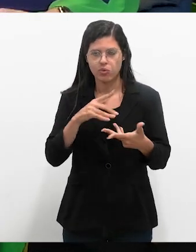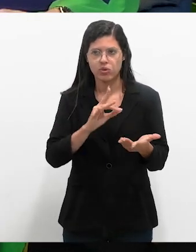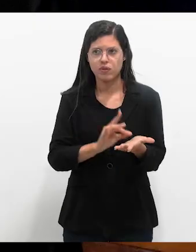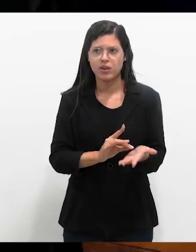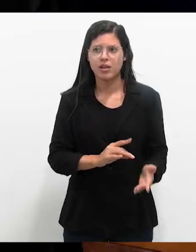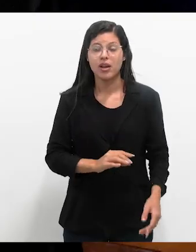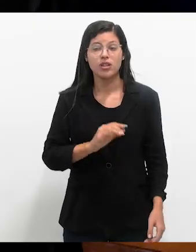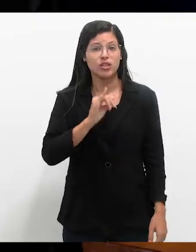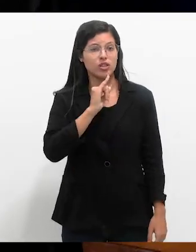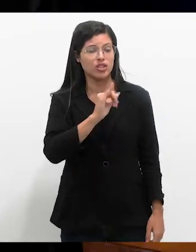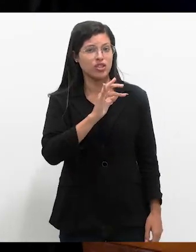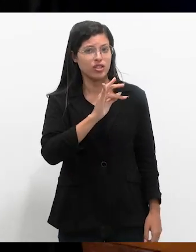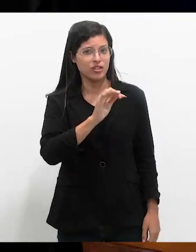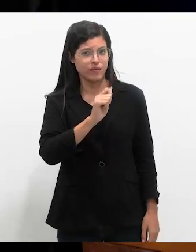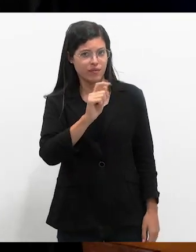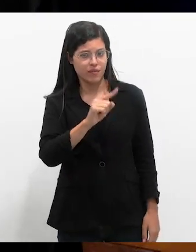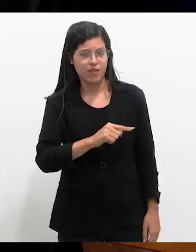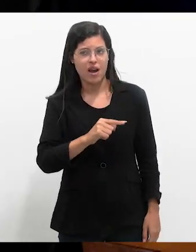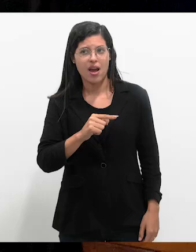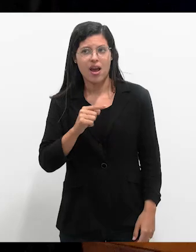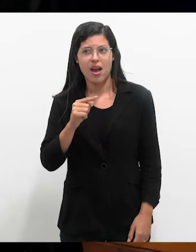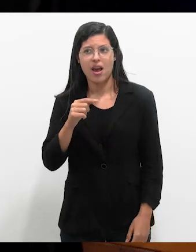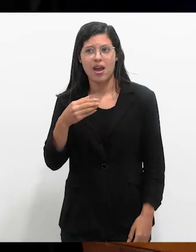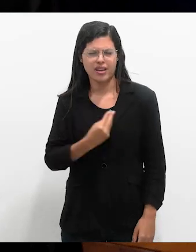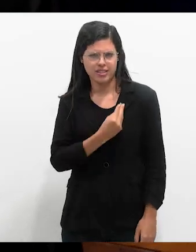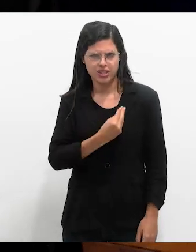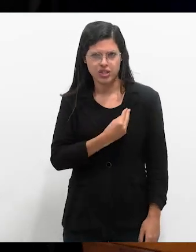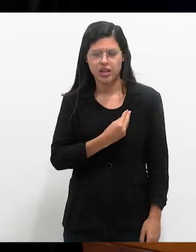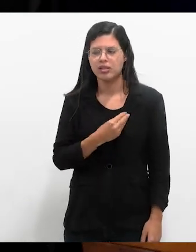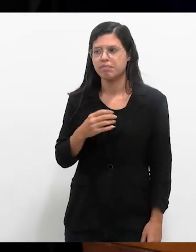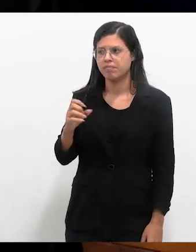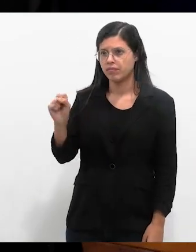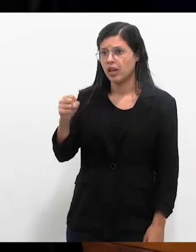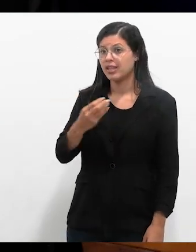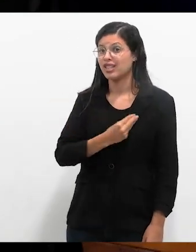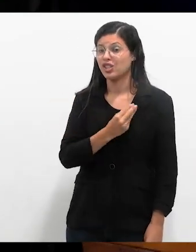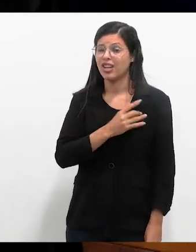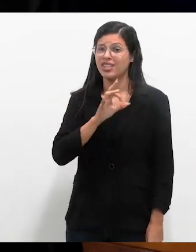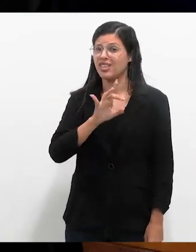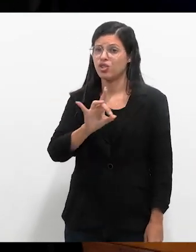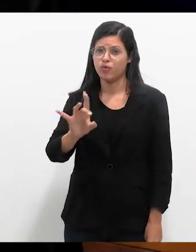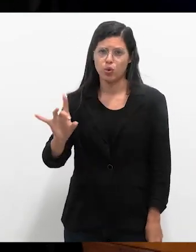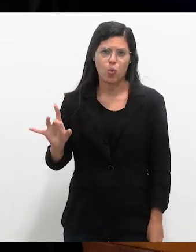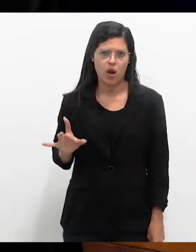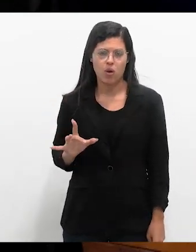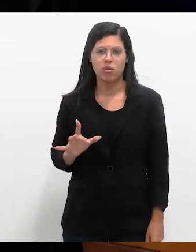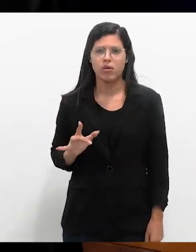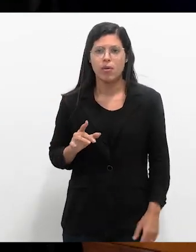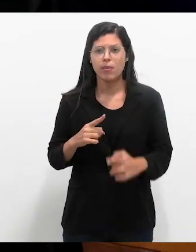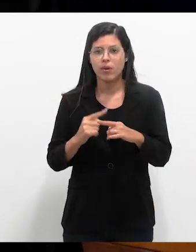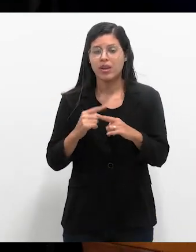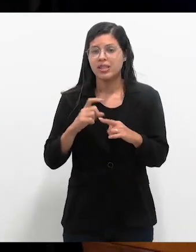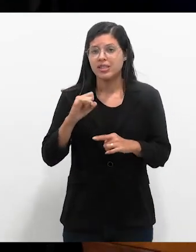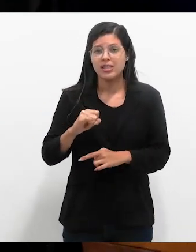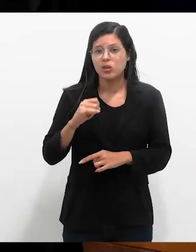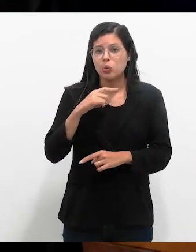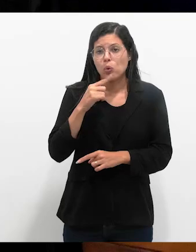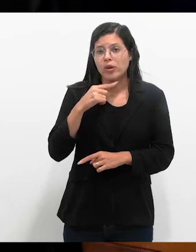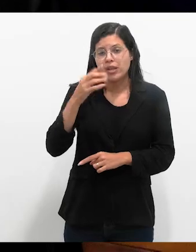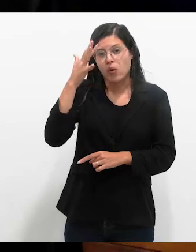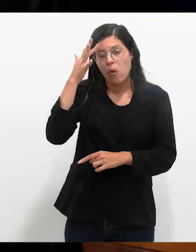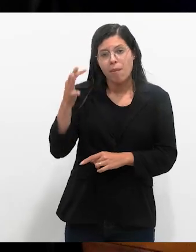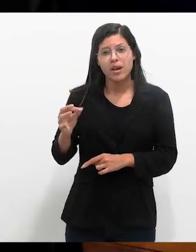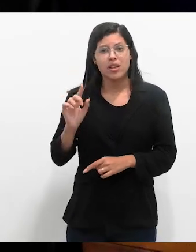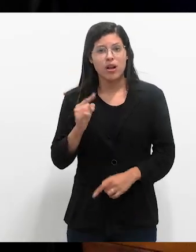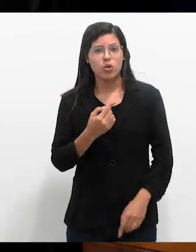Ifá seria mais a existência? É completamente a existência individual, porque se a gente não compreender a nossa existência, a